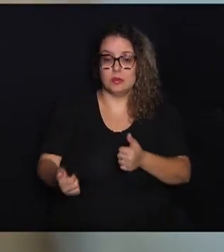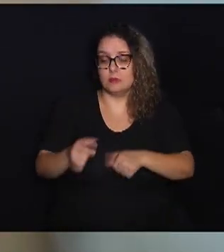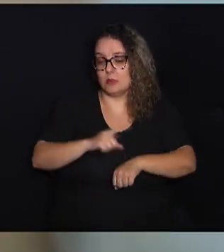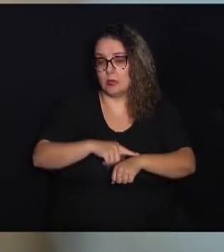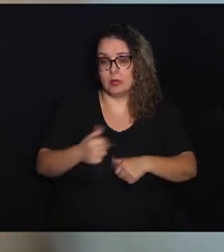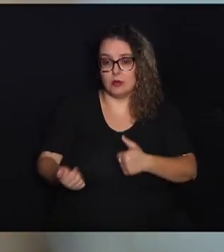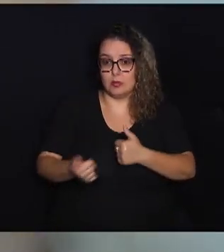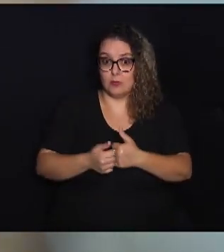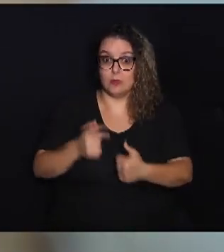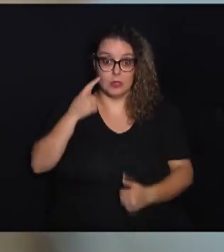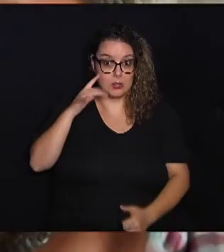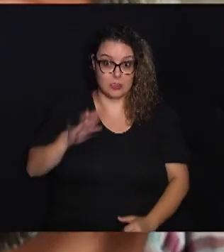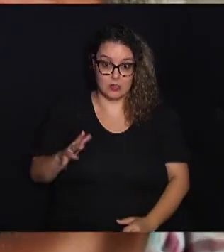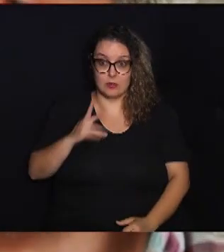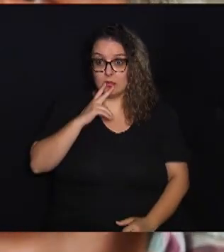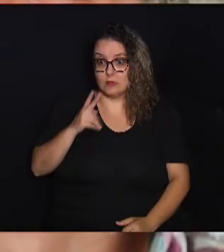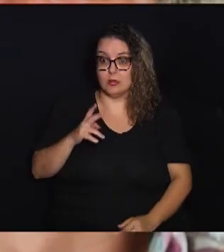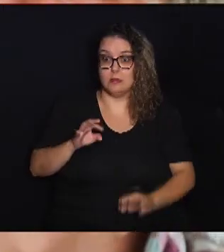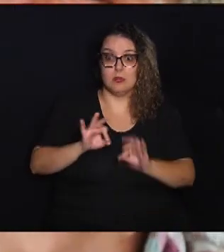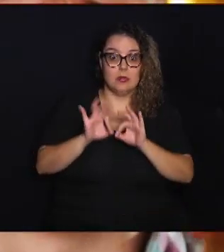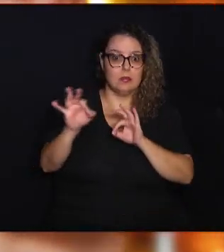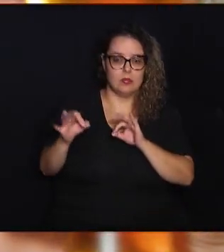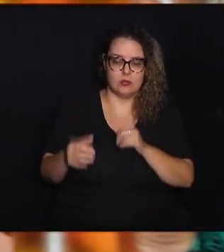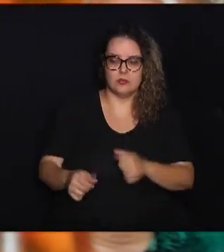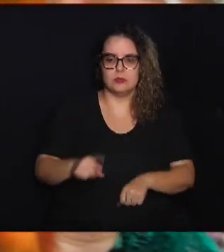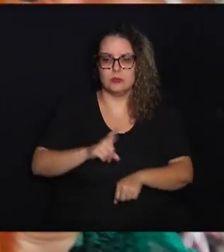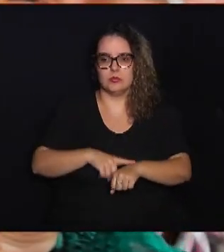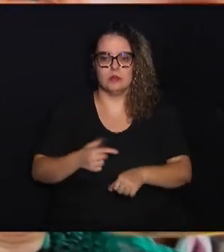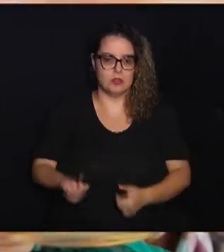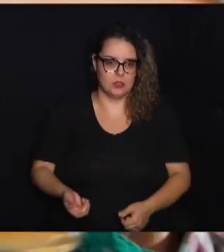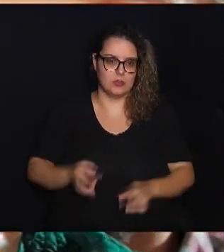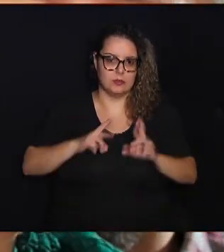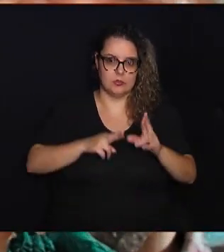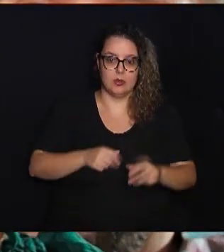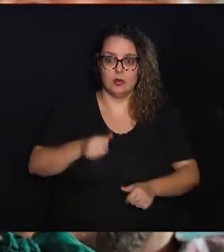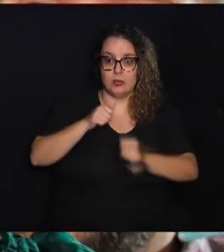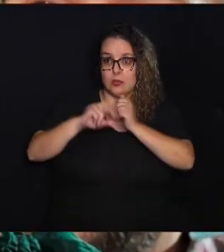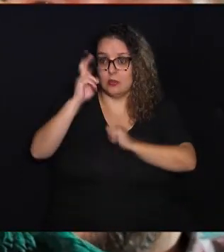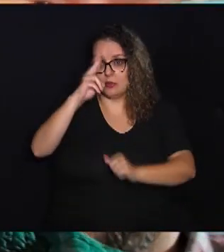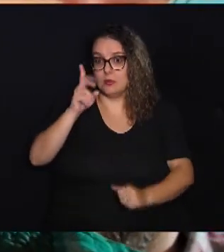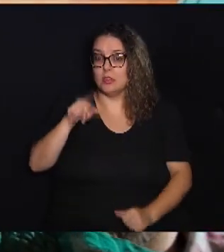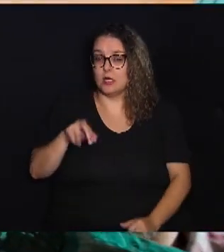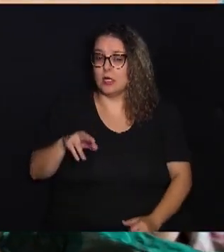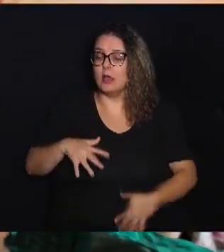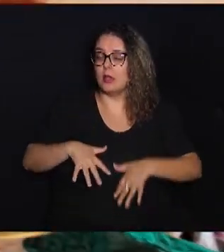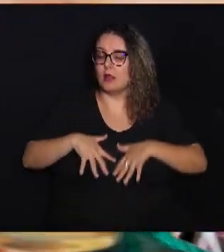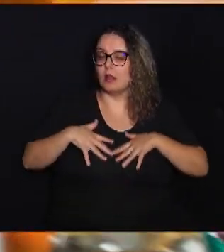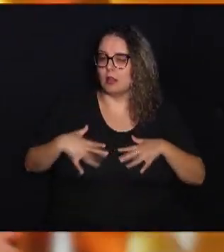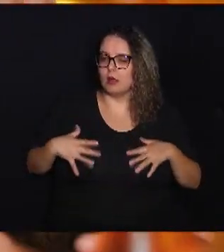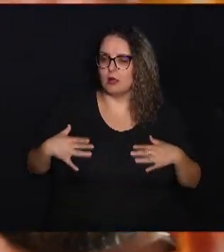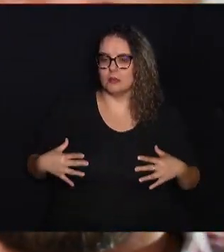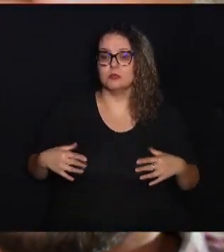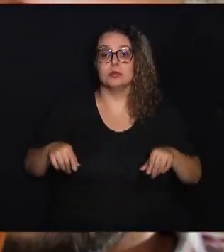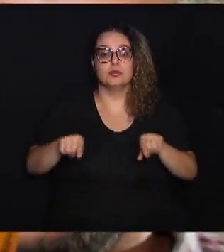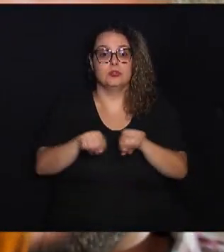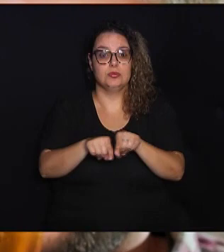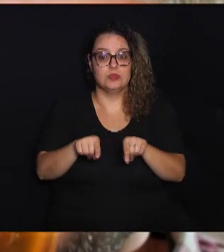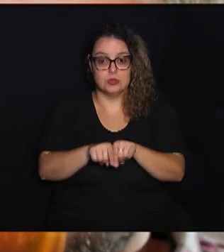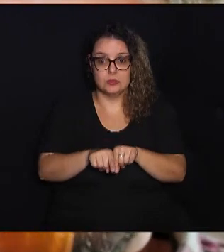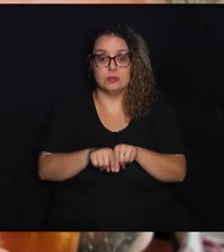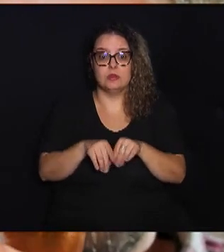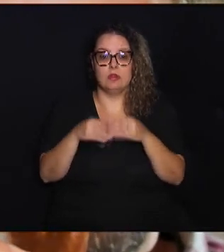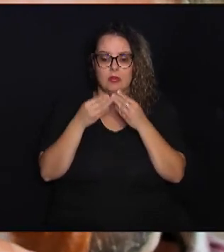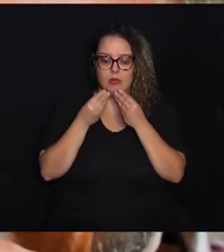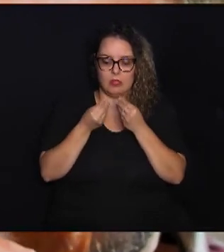for fazer longe da hora de dormir, evitar álcool, porque o álcool, apesar de ser um relaxante, ele também deteriora